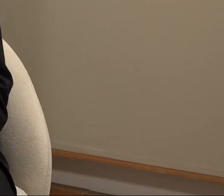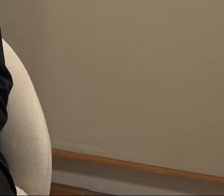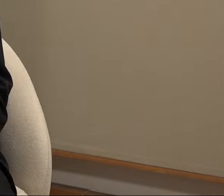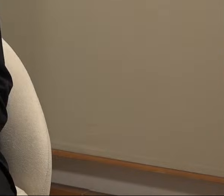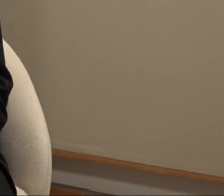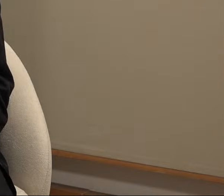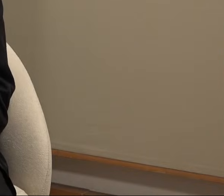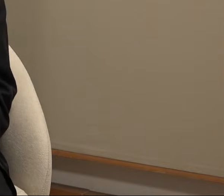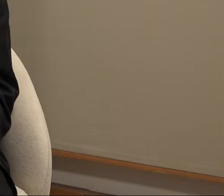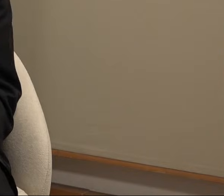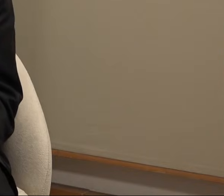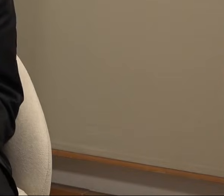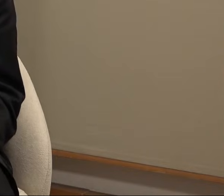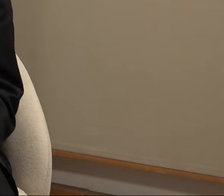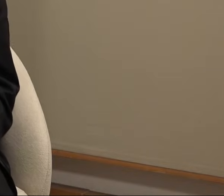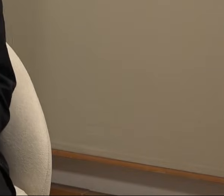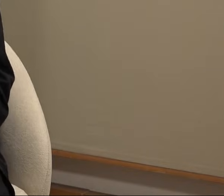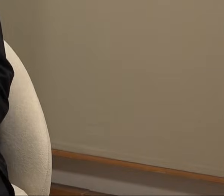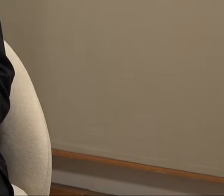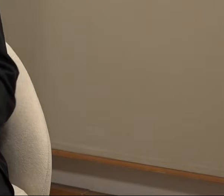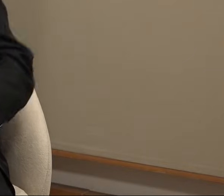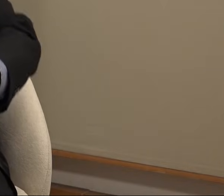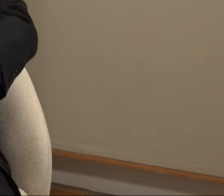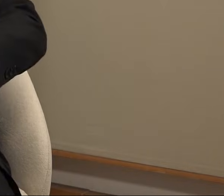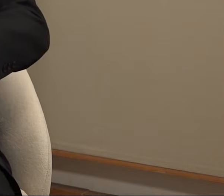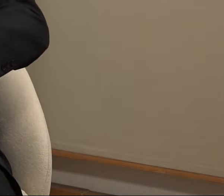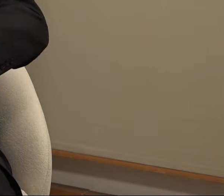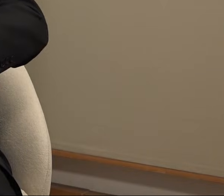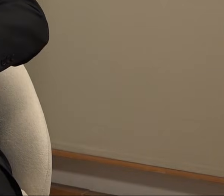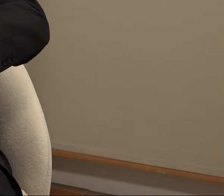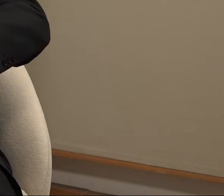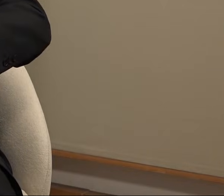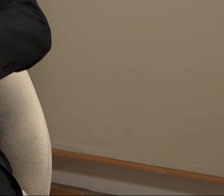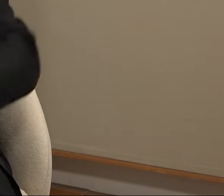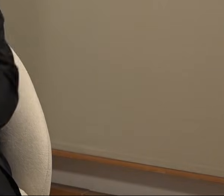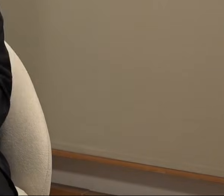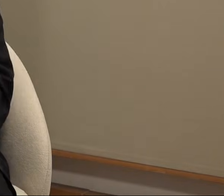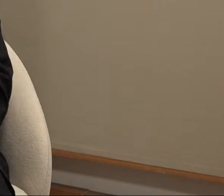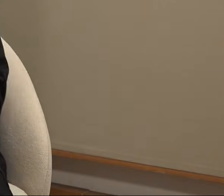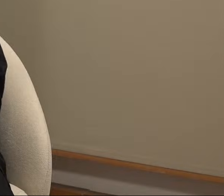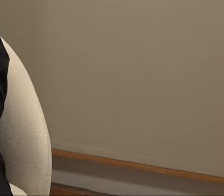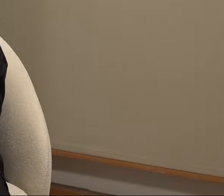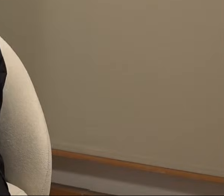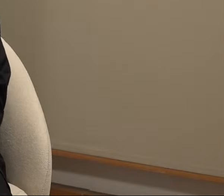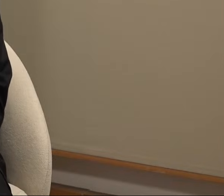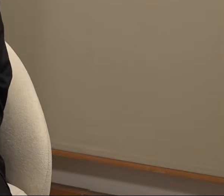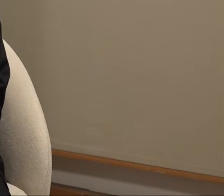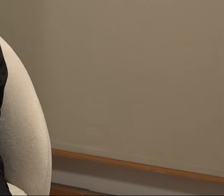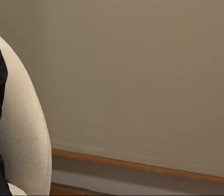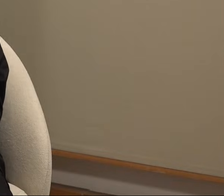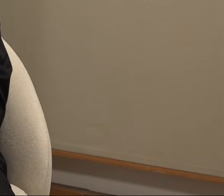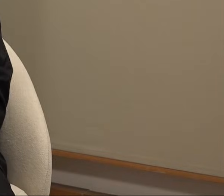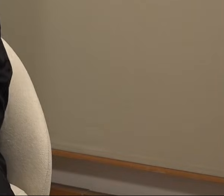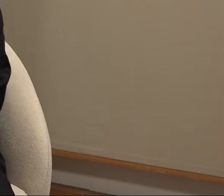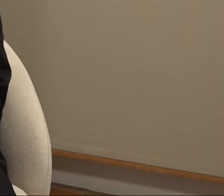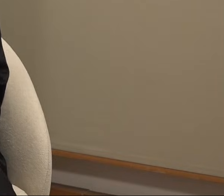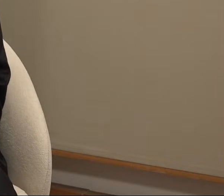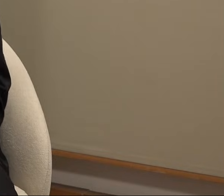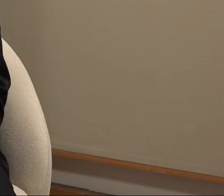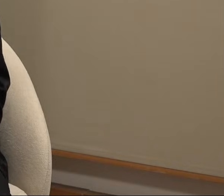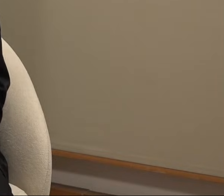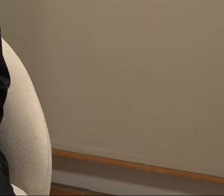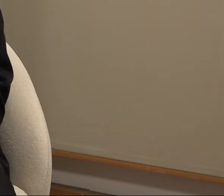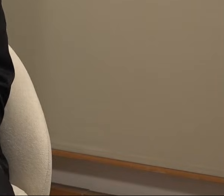Olá, boa noite, que bom que você está aqui conosco. Olha só, agora são 20 horas e 38